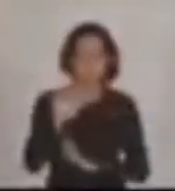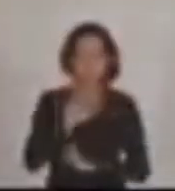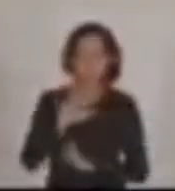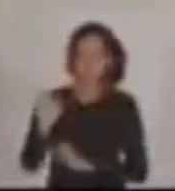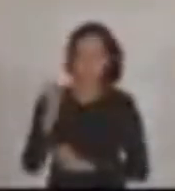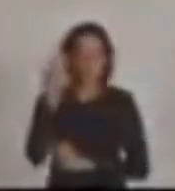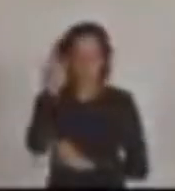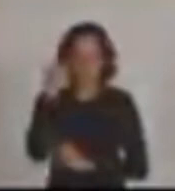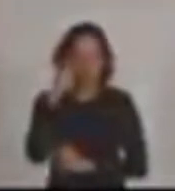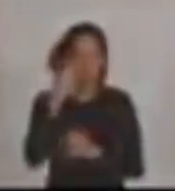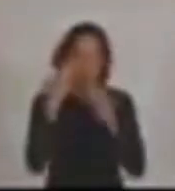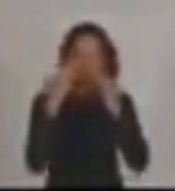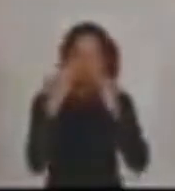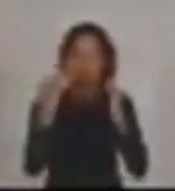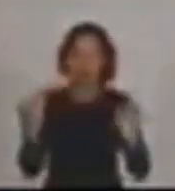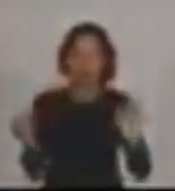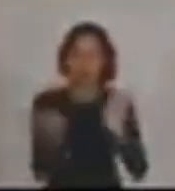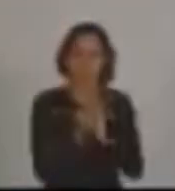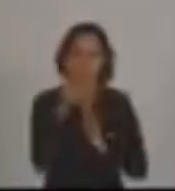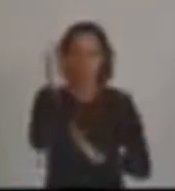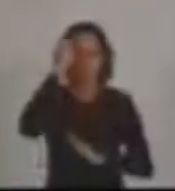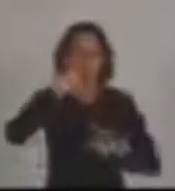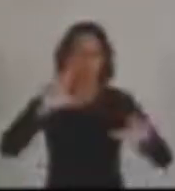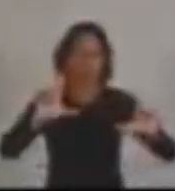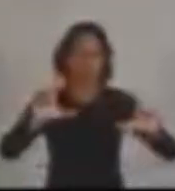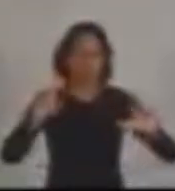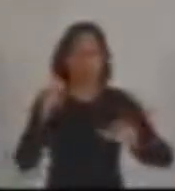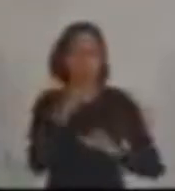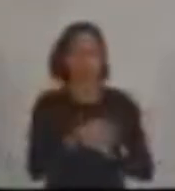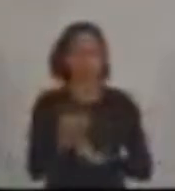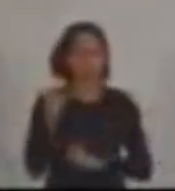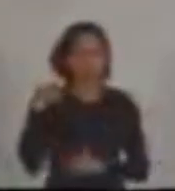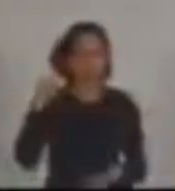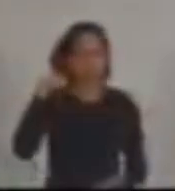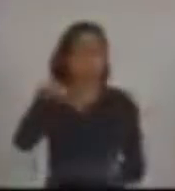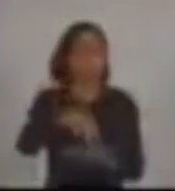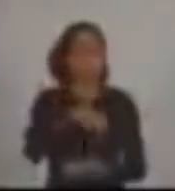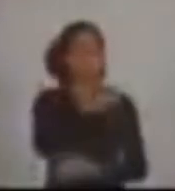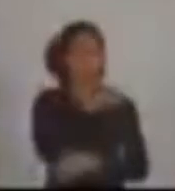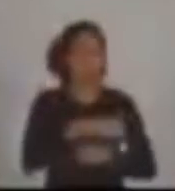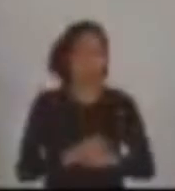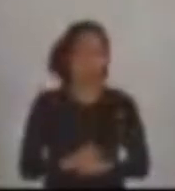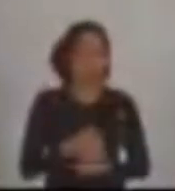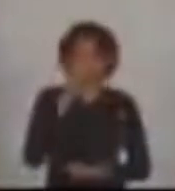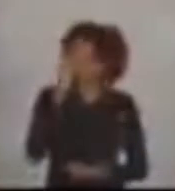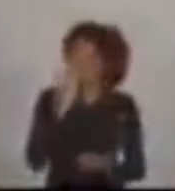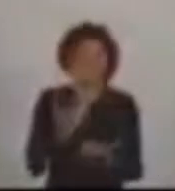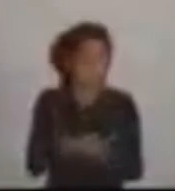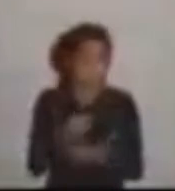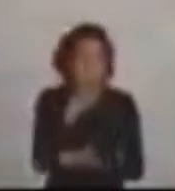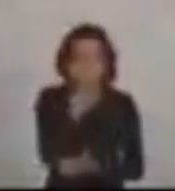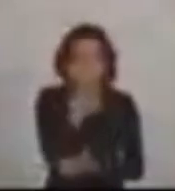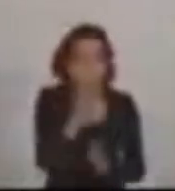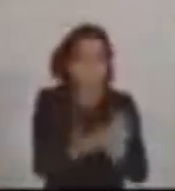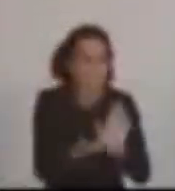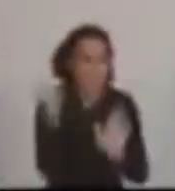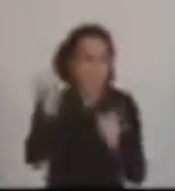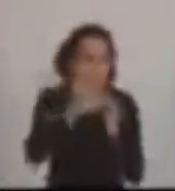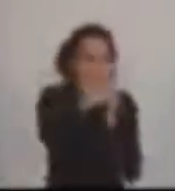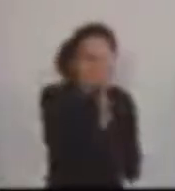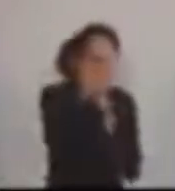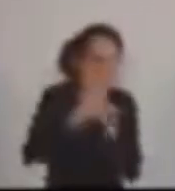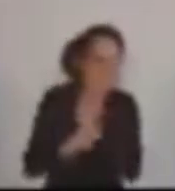essa foto histórica. Eu fui lá para... Eu não acreditava que você ia tirar os trilhos do centro de